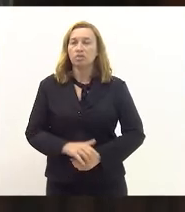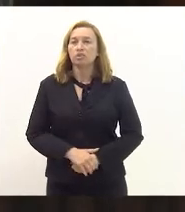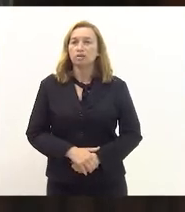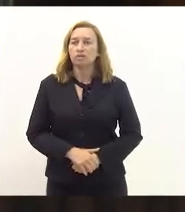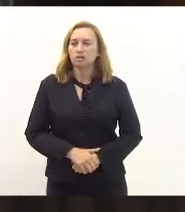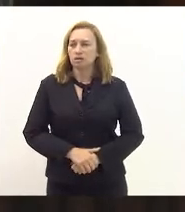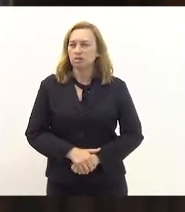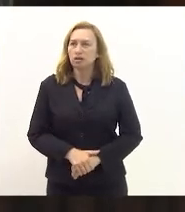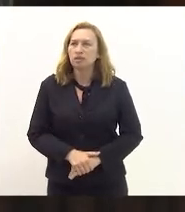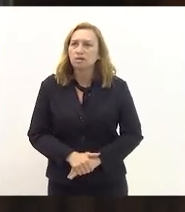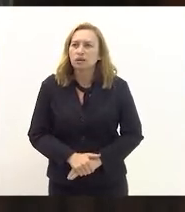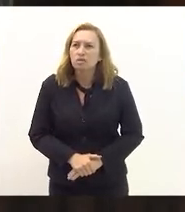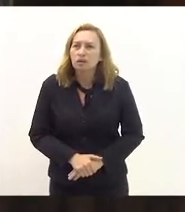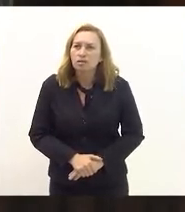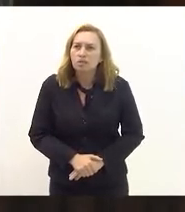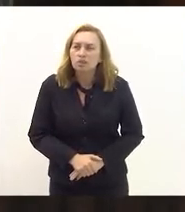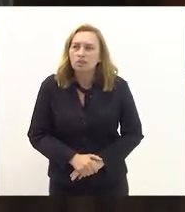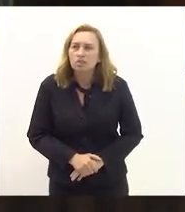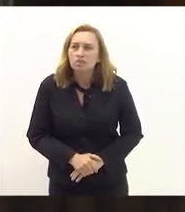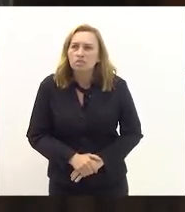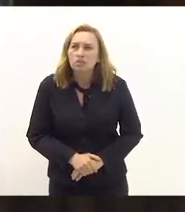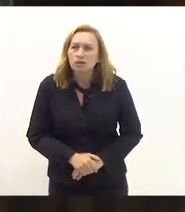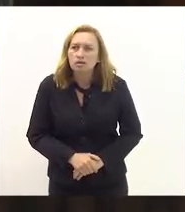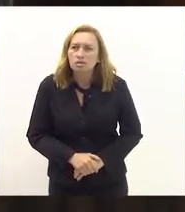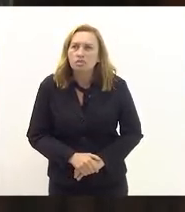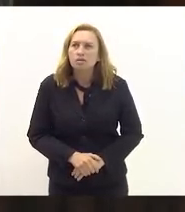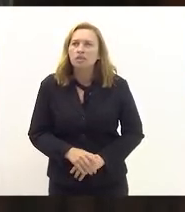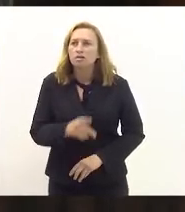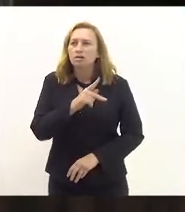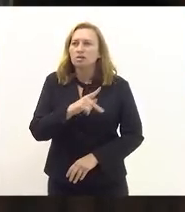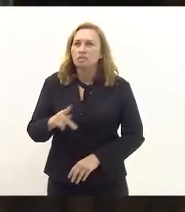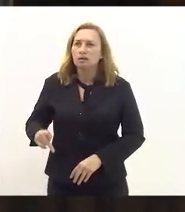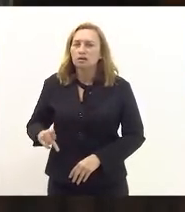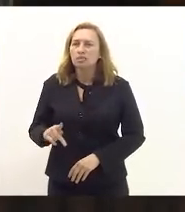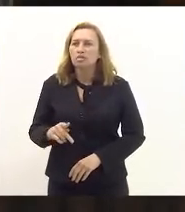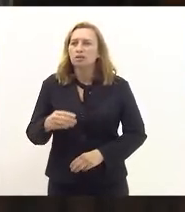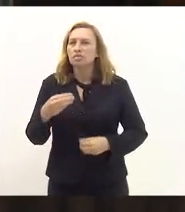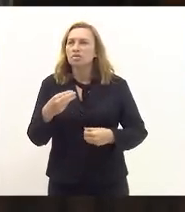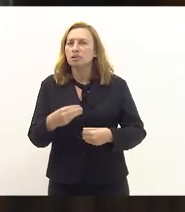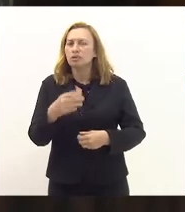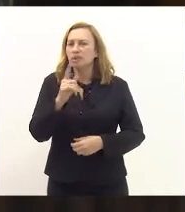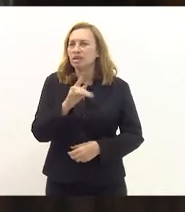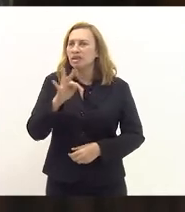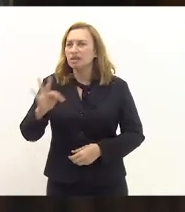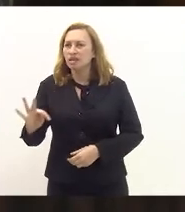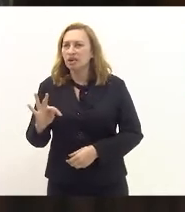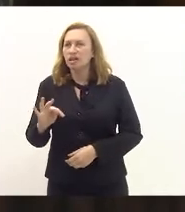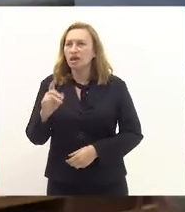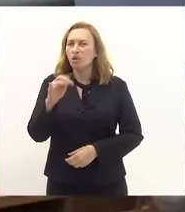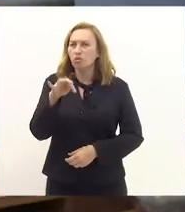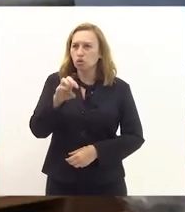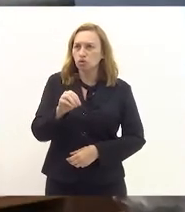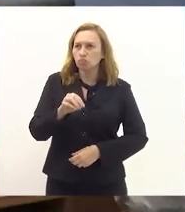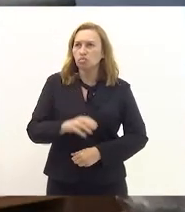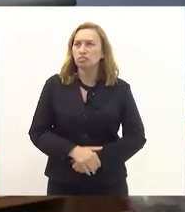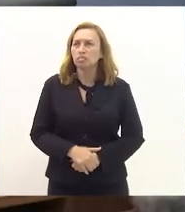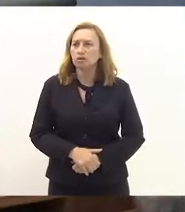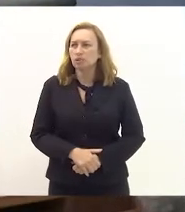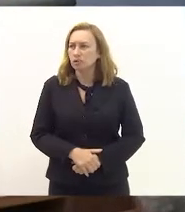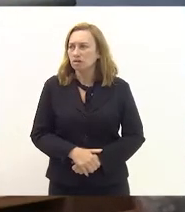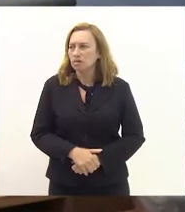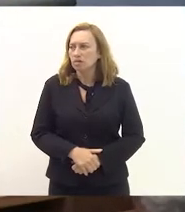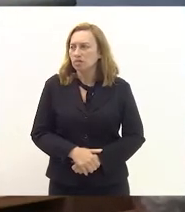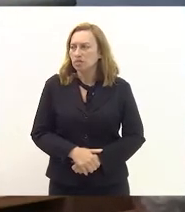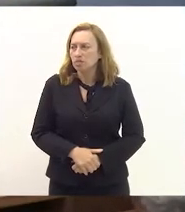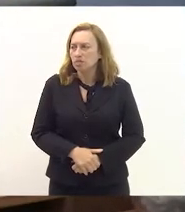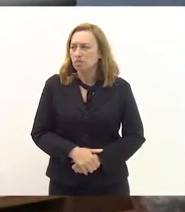Marte. Passo, então, a palavra ao presidente do Diretório Municipal do PDT, Augusto Ribeiro.